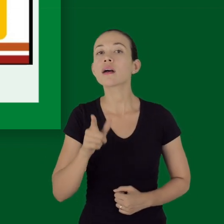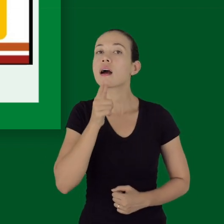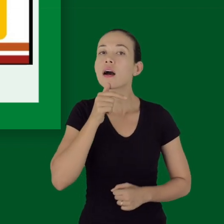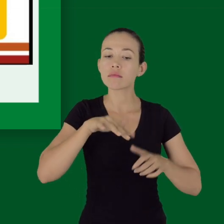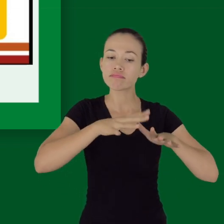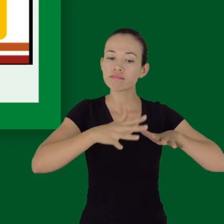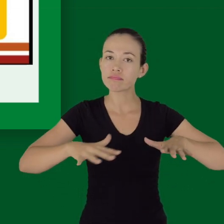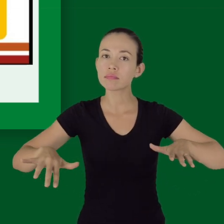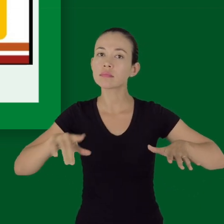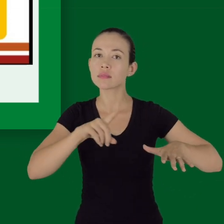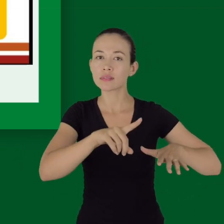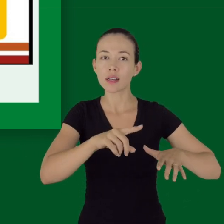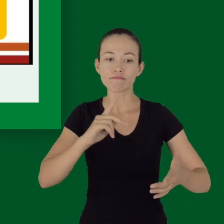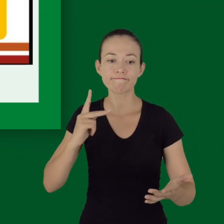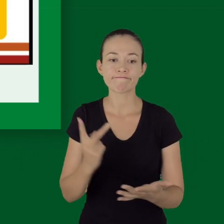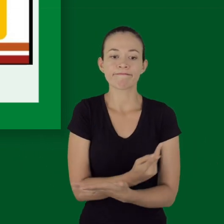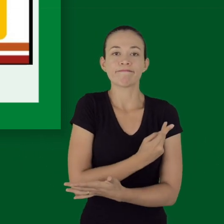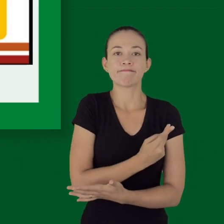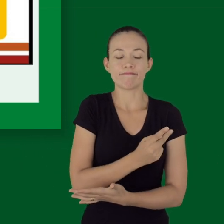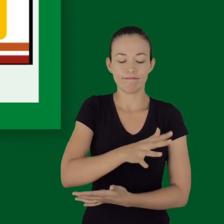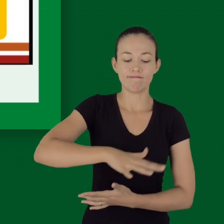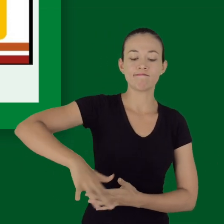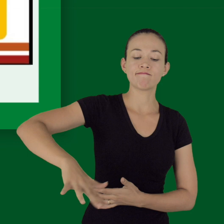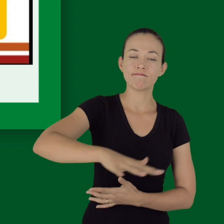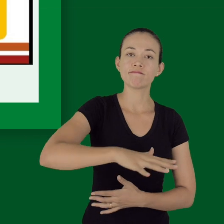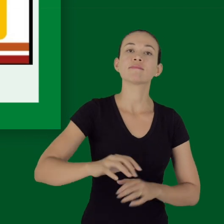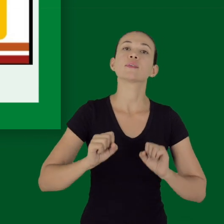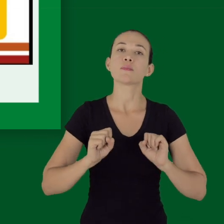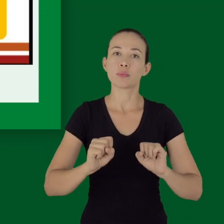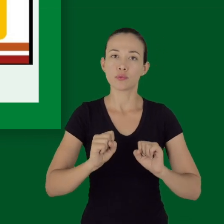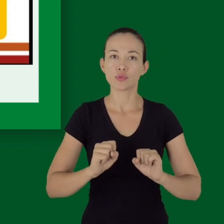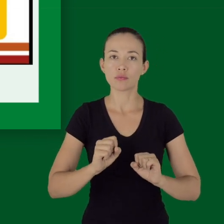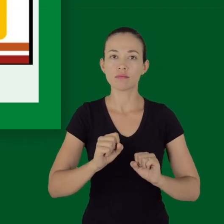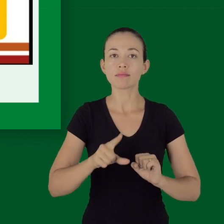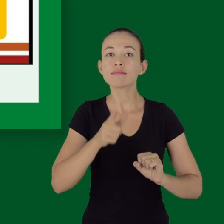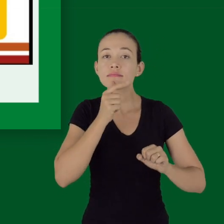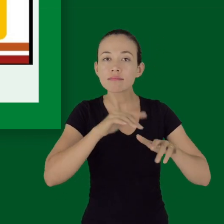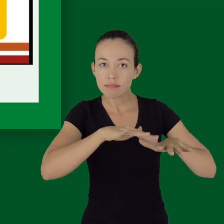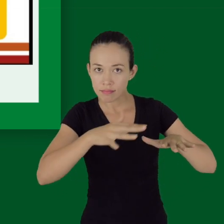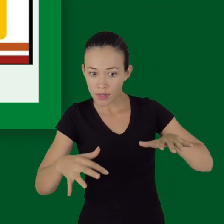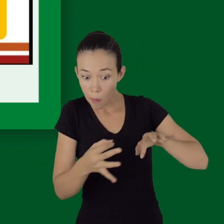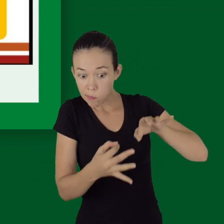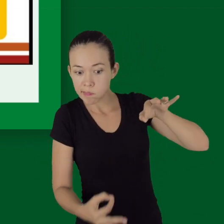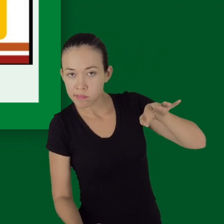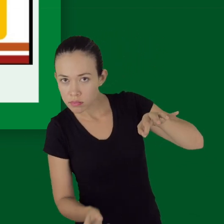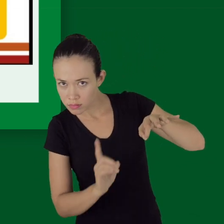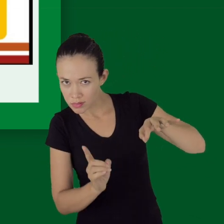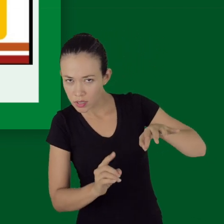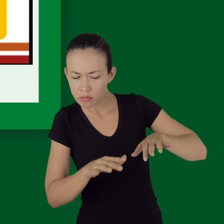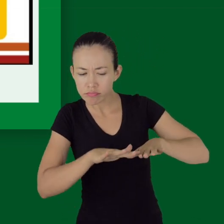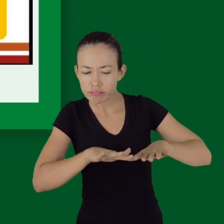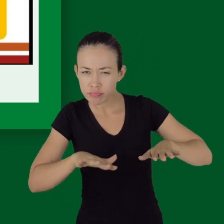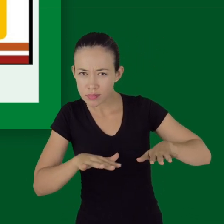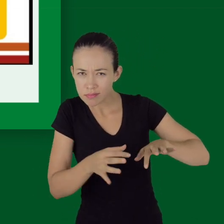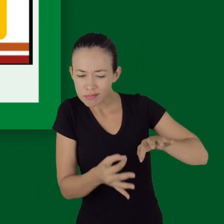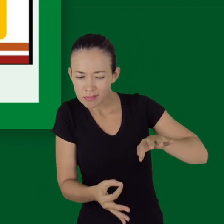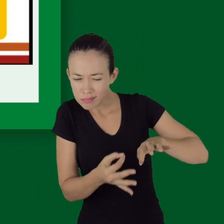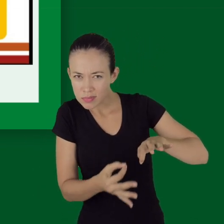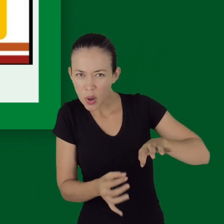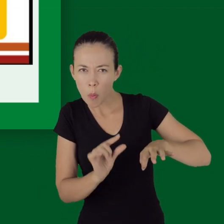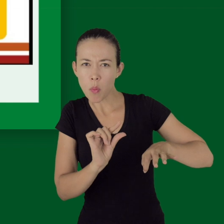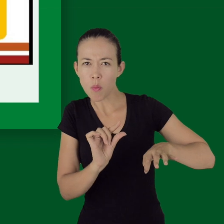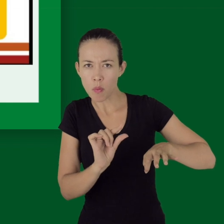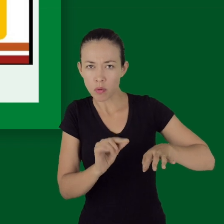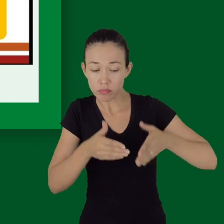bodyboard, canoagem, todos os que, né, provocam aí impacto na água em grande velocidade, é quase como se fosse